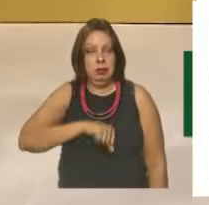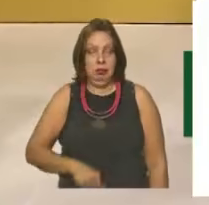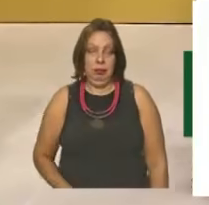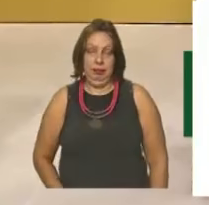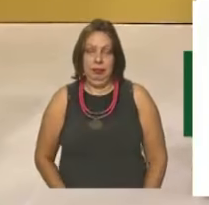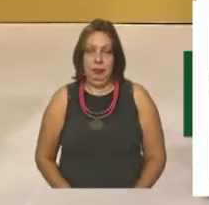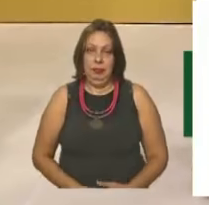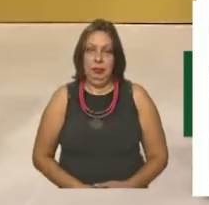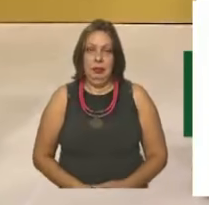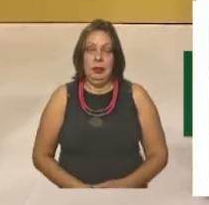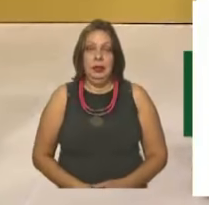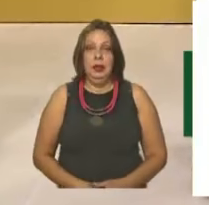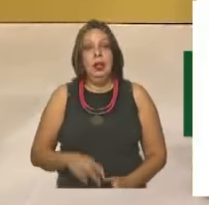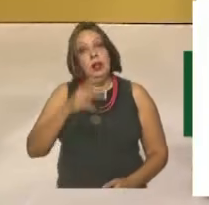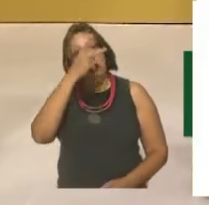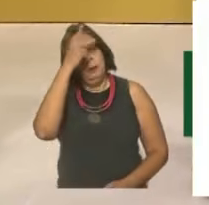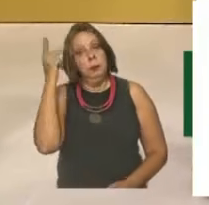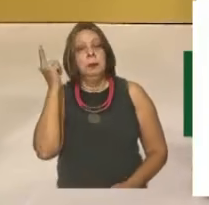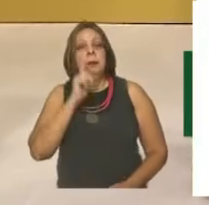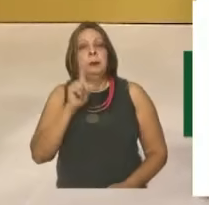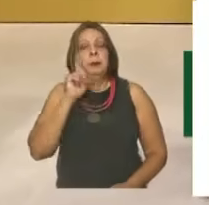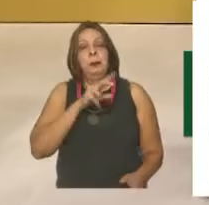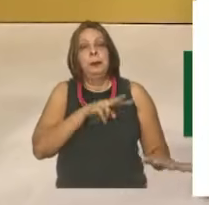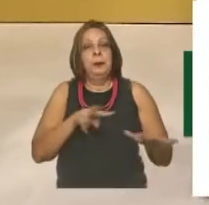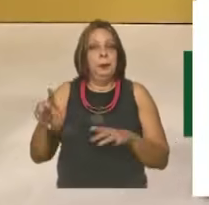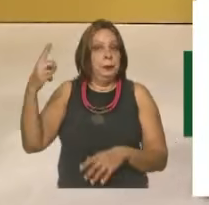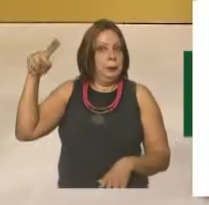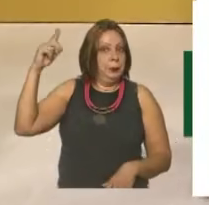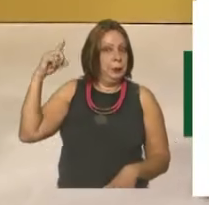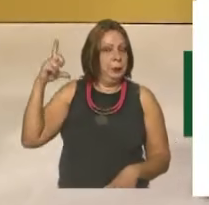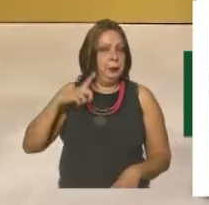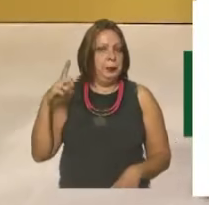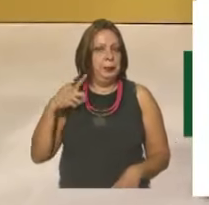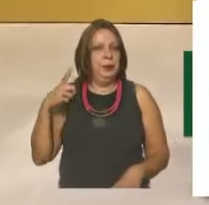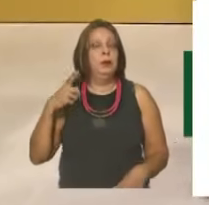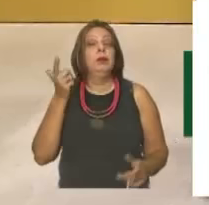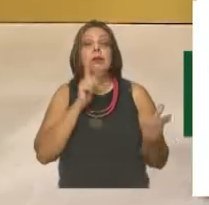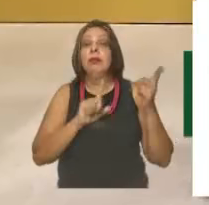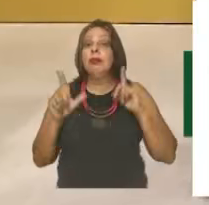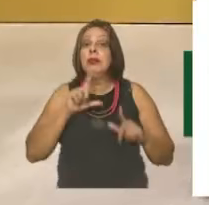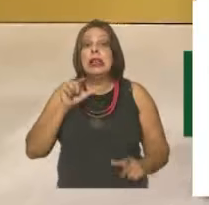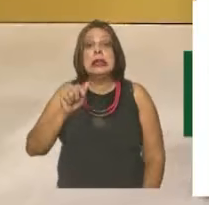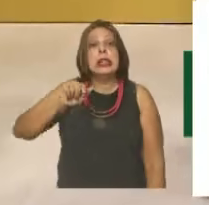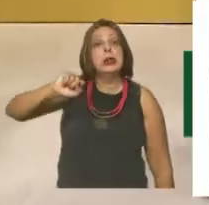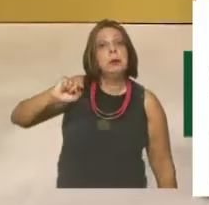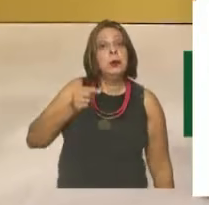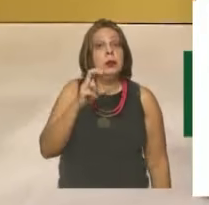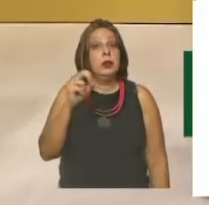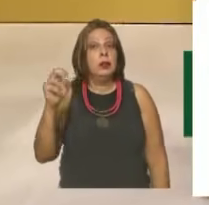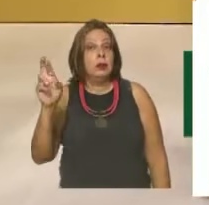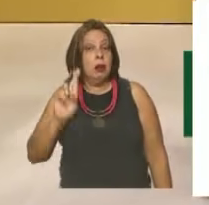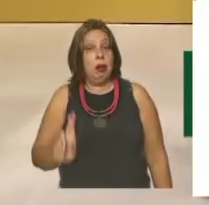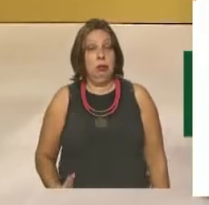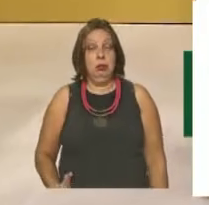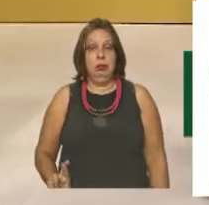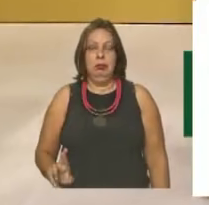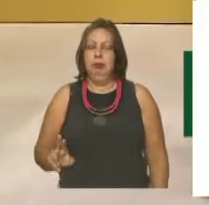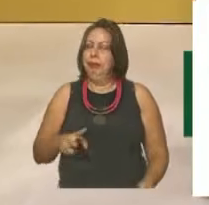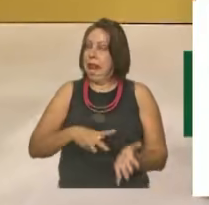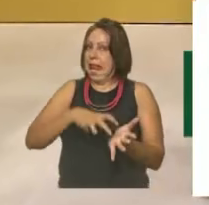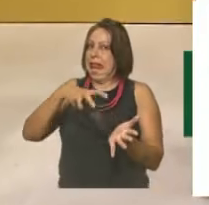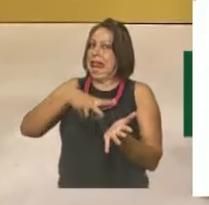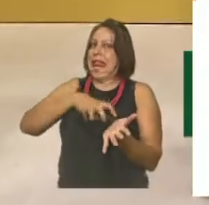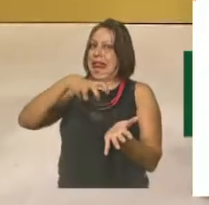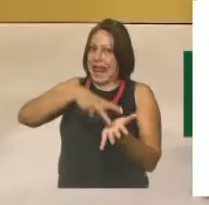semana passada é daqui da capital. É! Ele foi agraciado com R$ 7.500 e a alegria